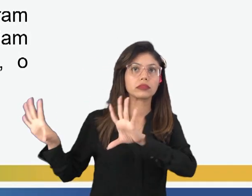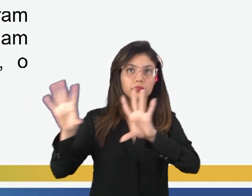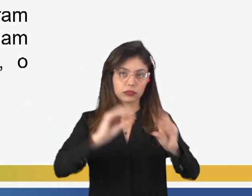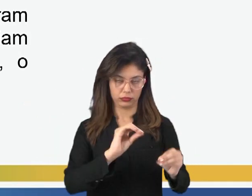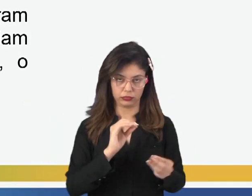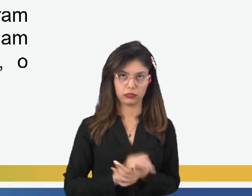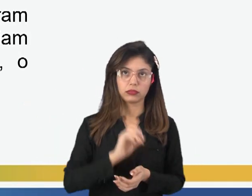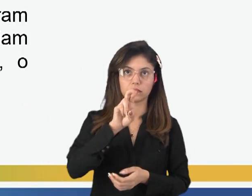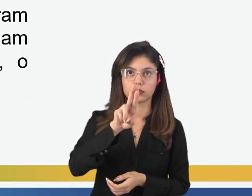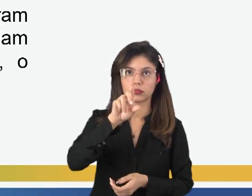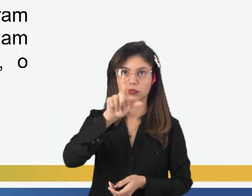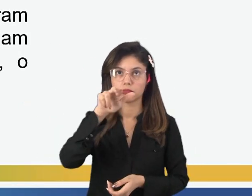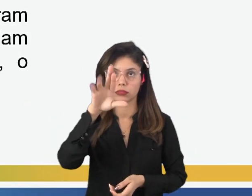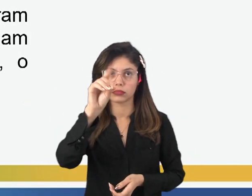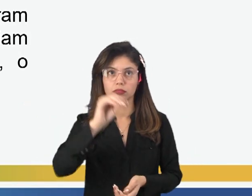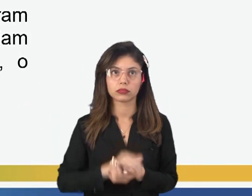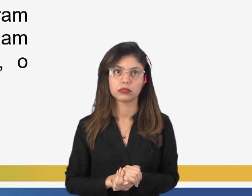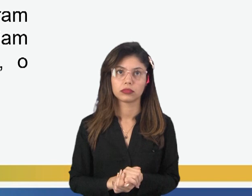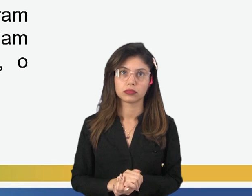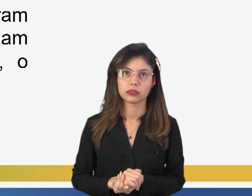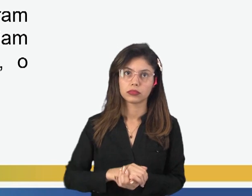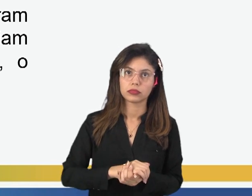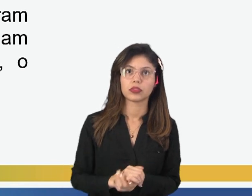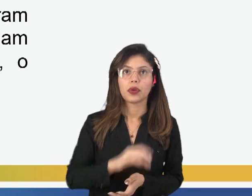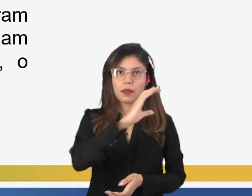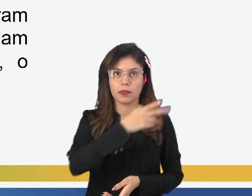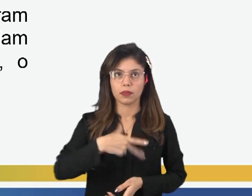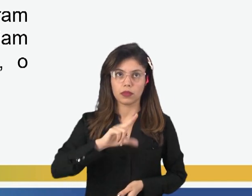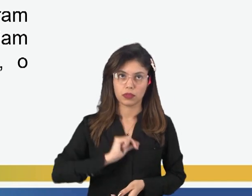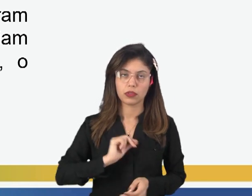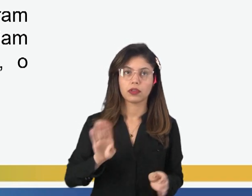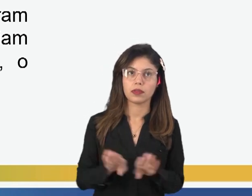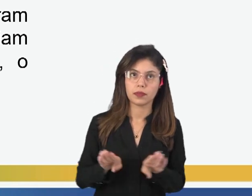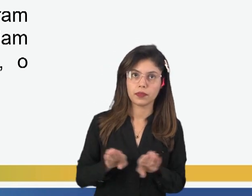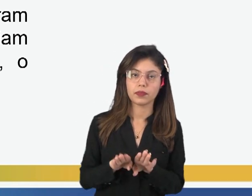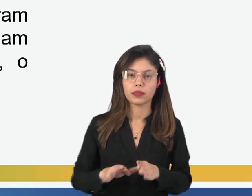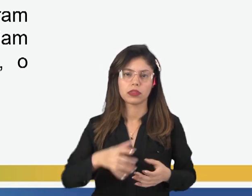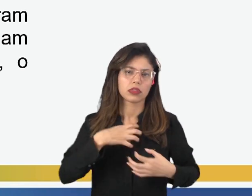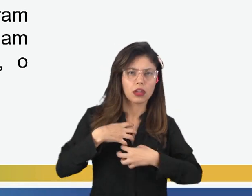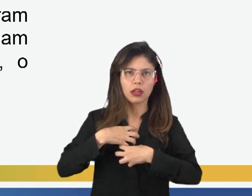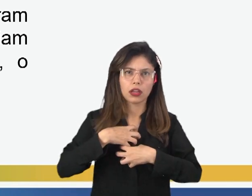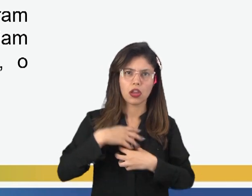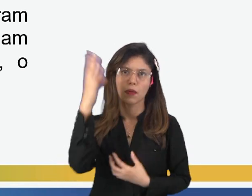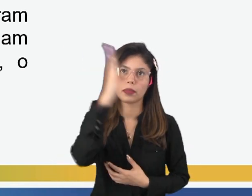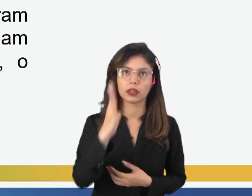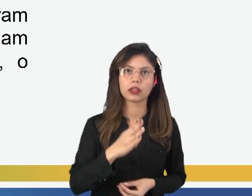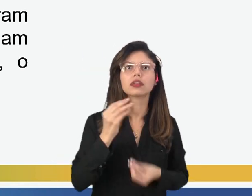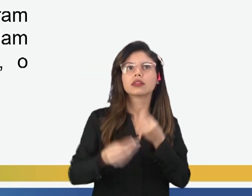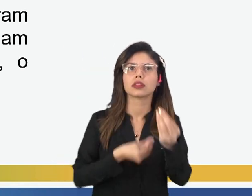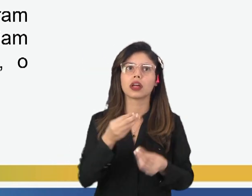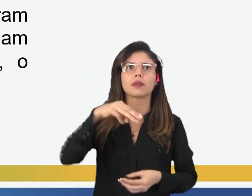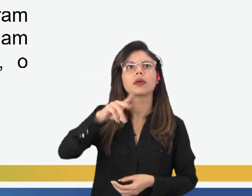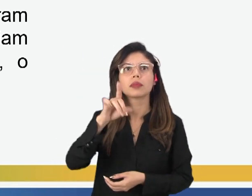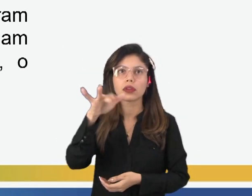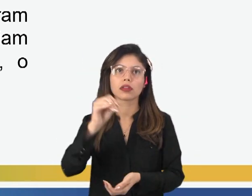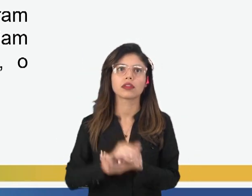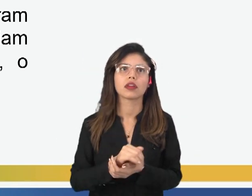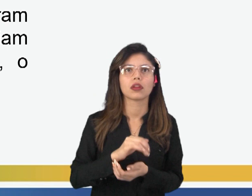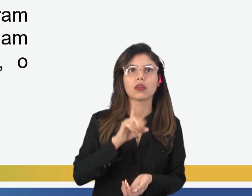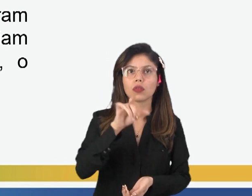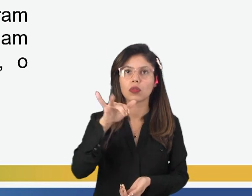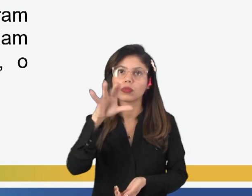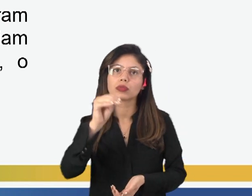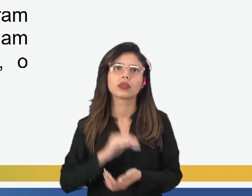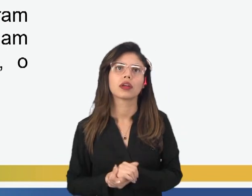trazida do lundu, da moda portuguesa, vão originar ritmos brasileiros como a modinha, o lundu,